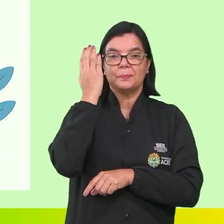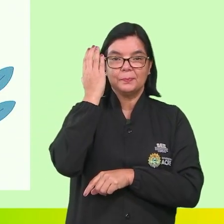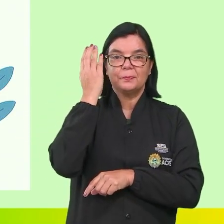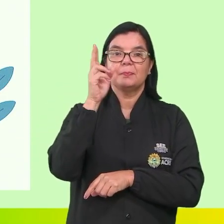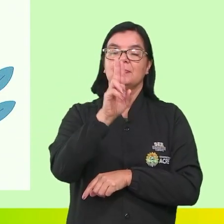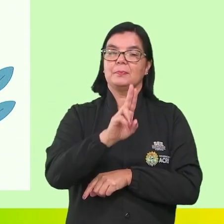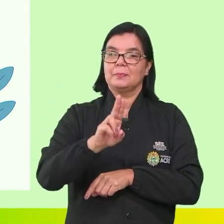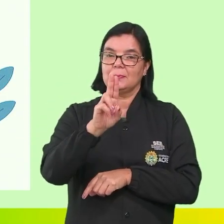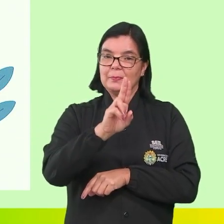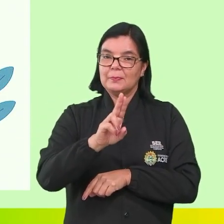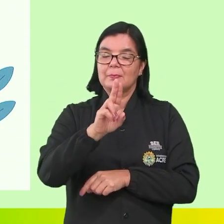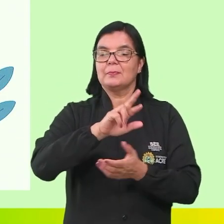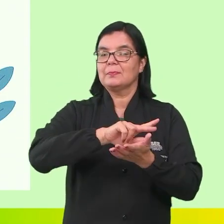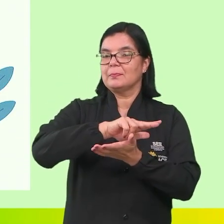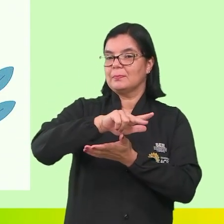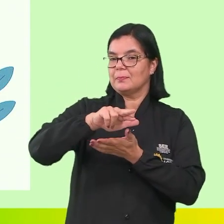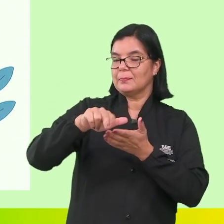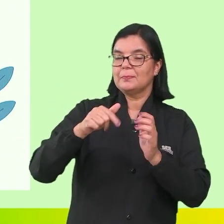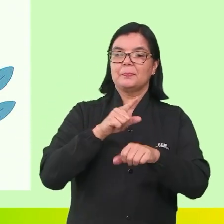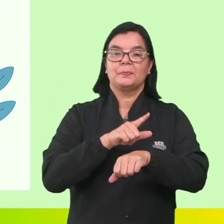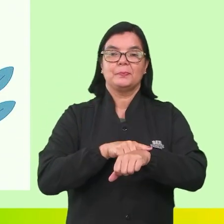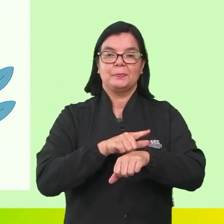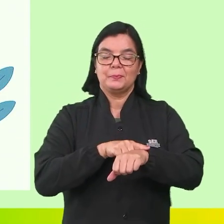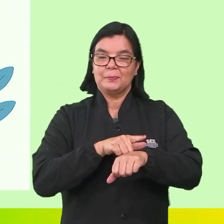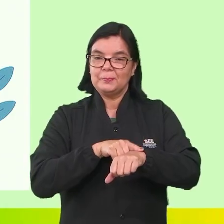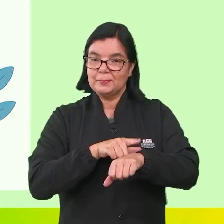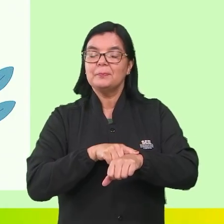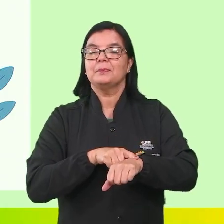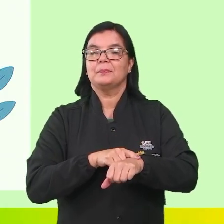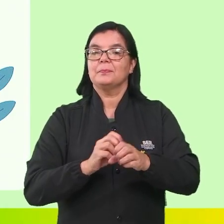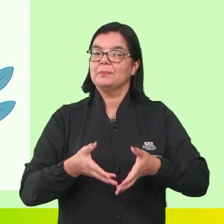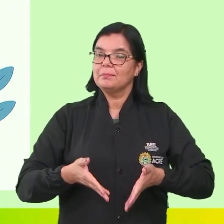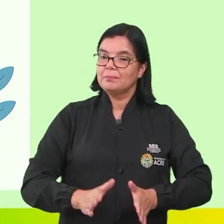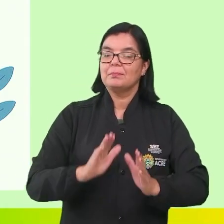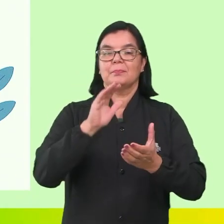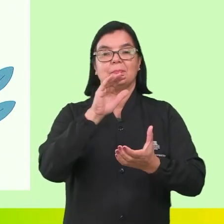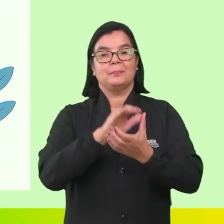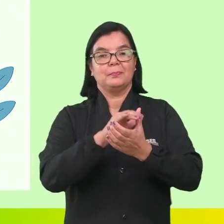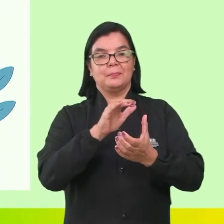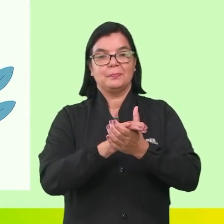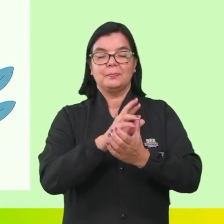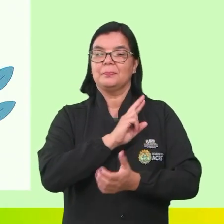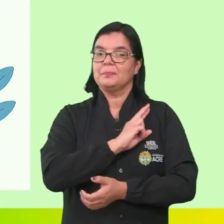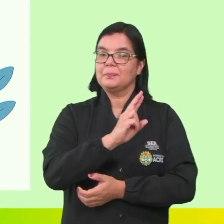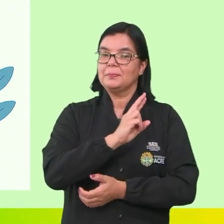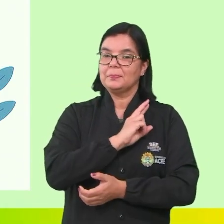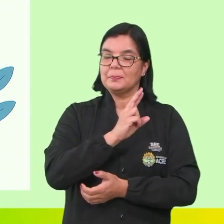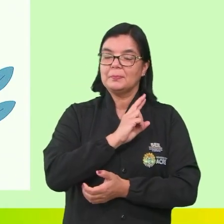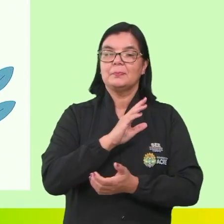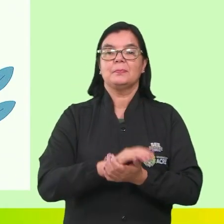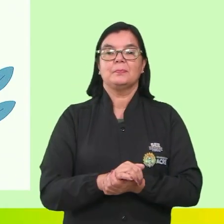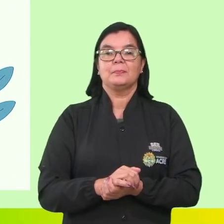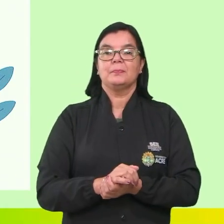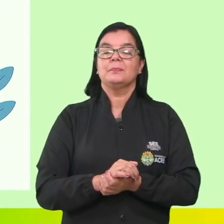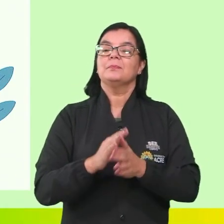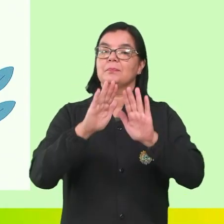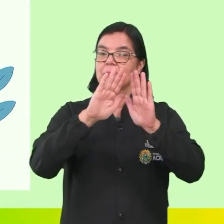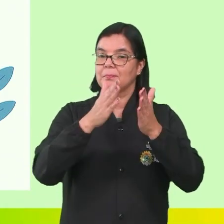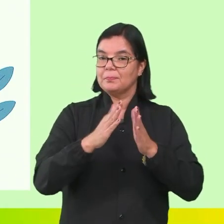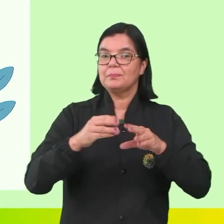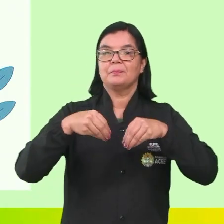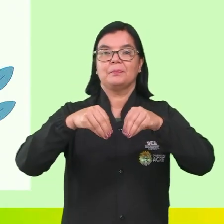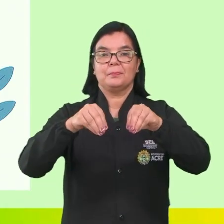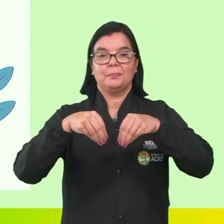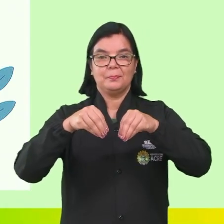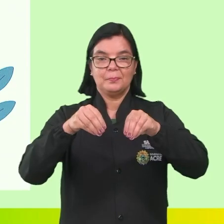são usadas em diversos momentos de passagem, nascimento, casamento, religiosidade, as esculturas e os tecidos,